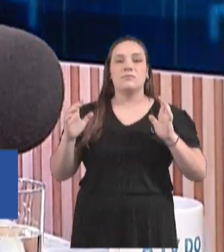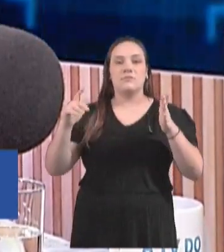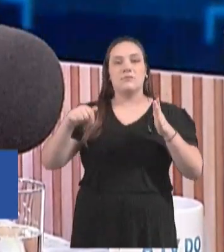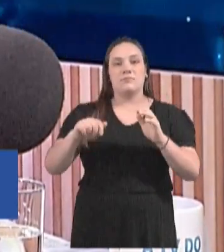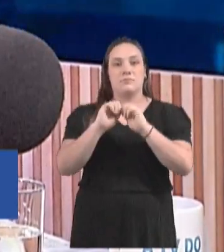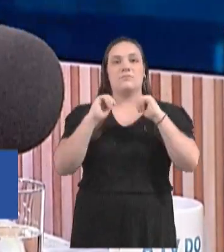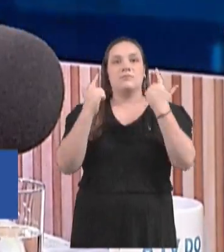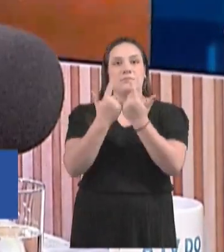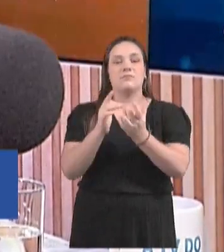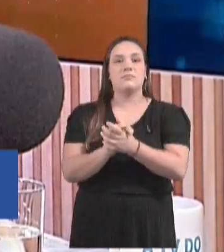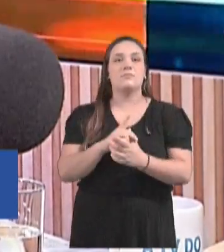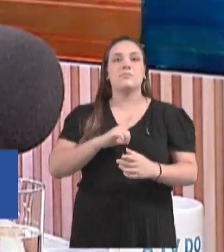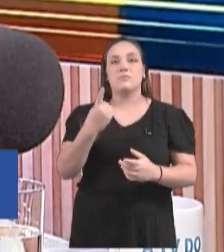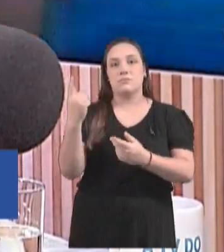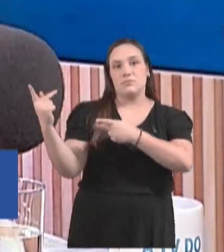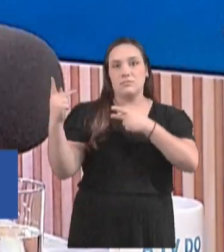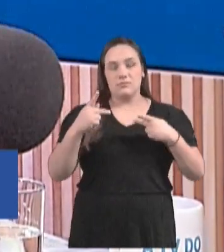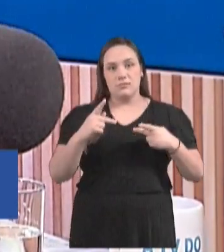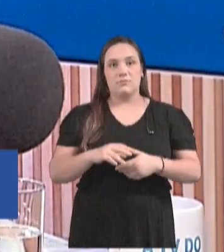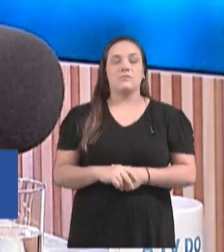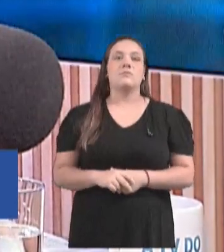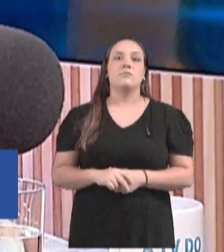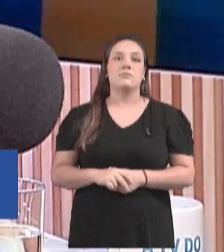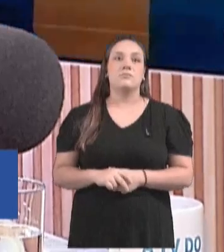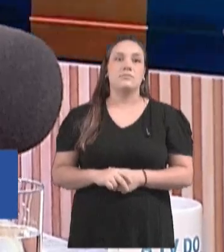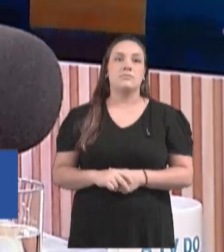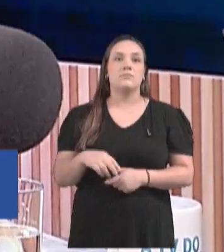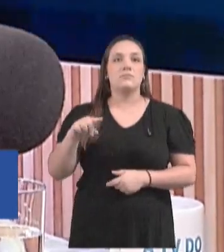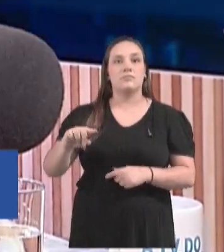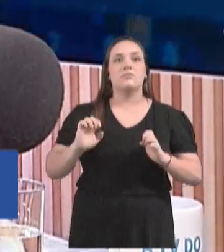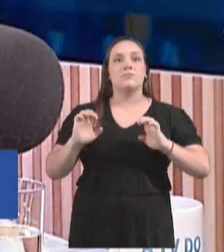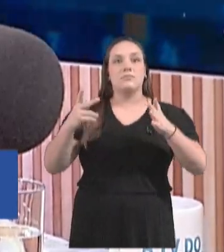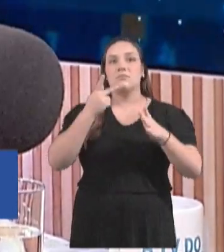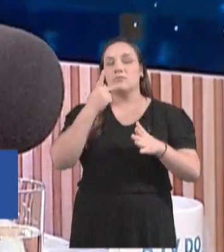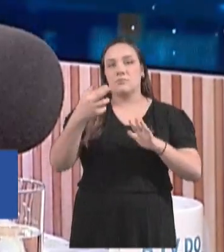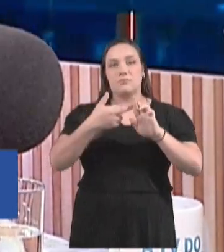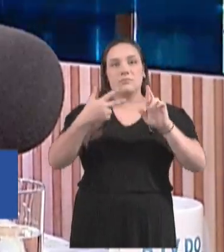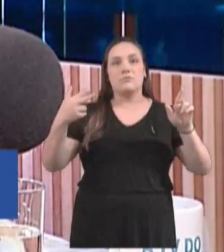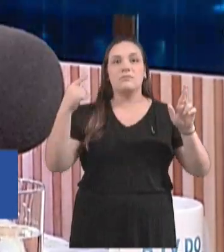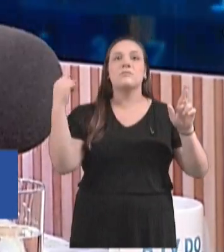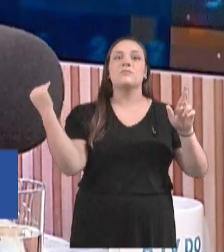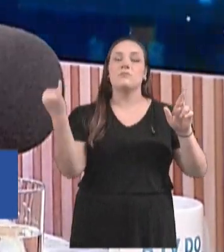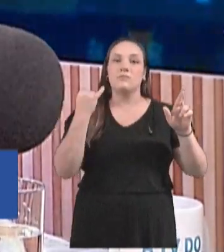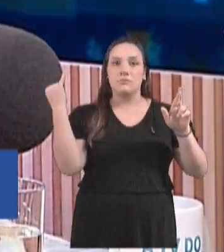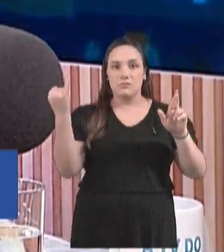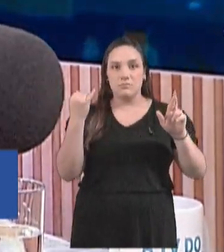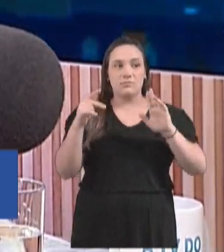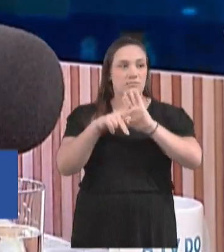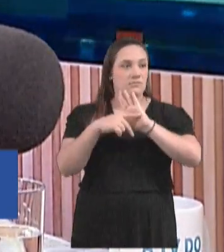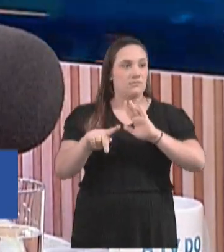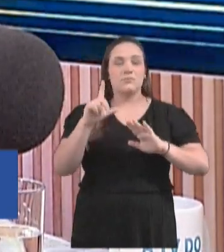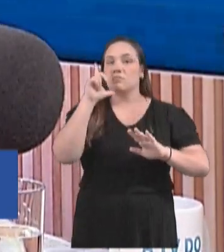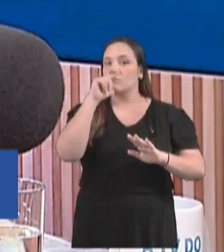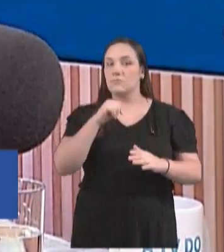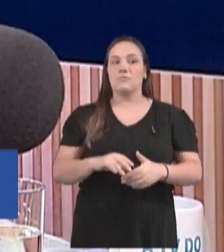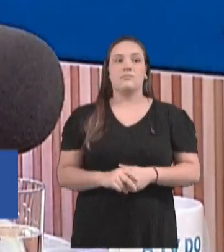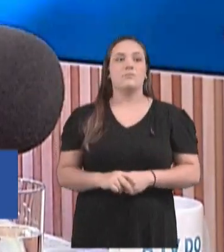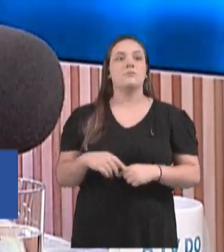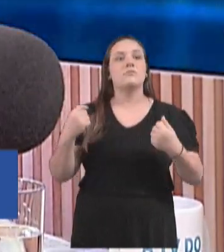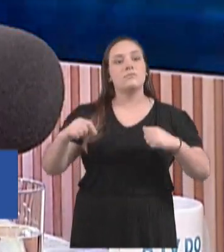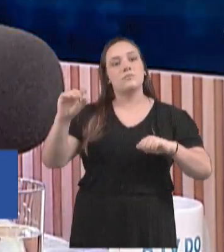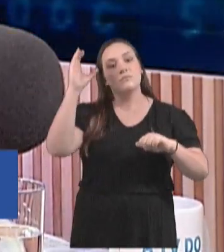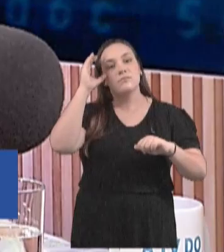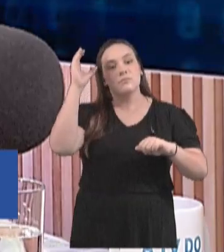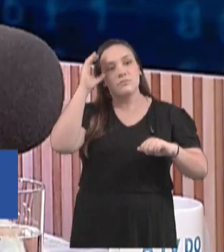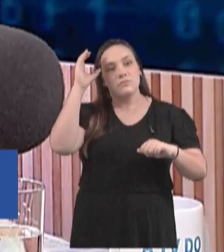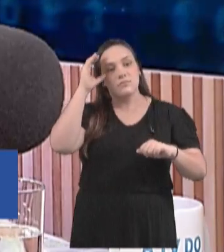uma convidada aqui, esse evento que fala de um recurso natural tão importante que é a água, onde devemos ter